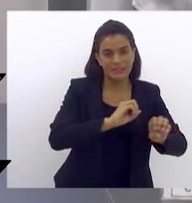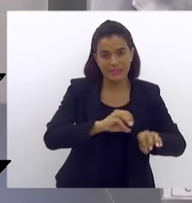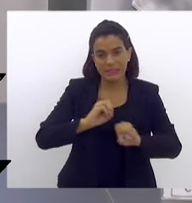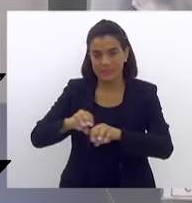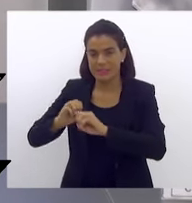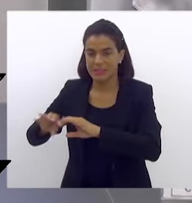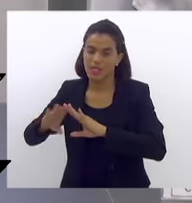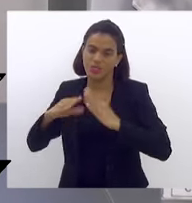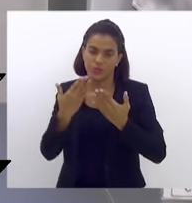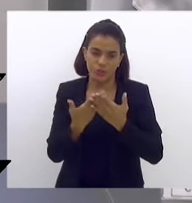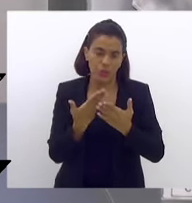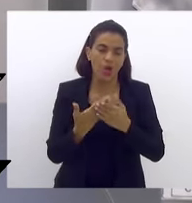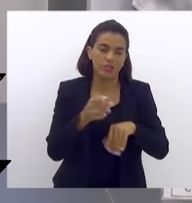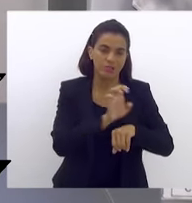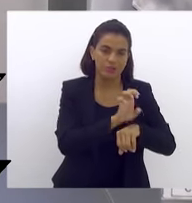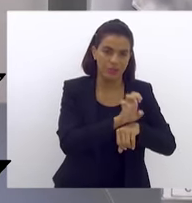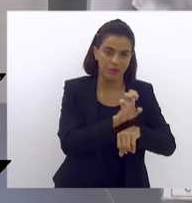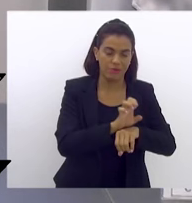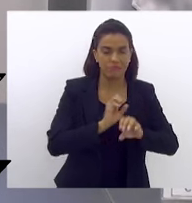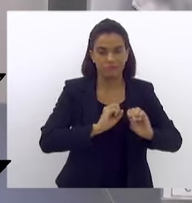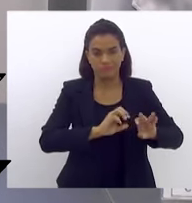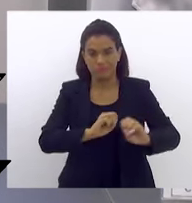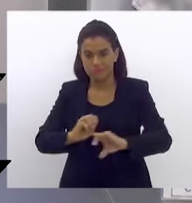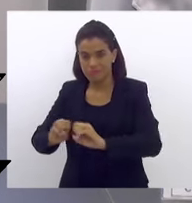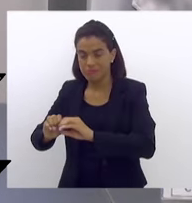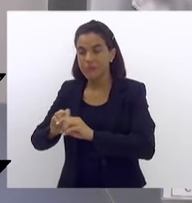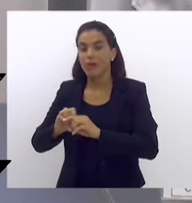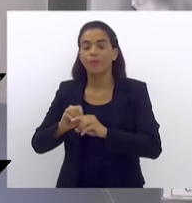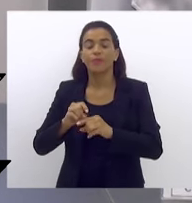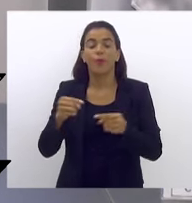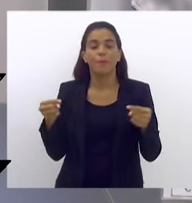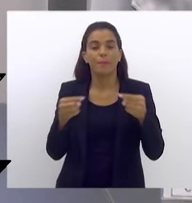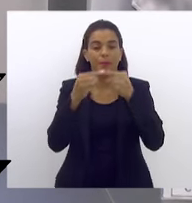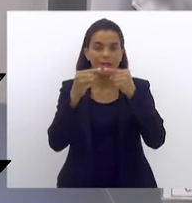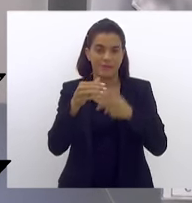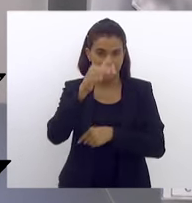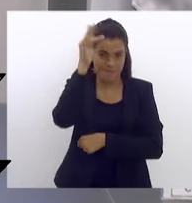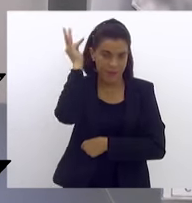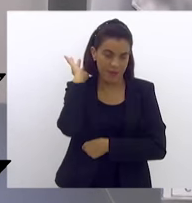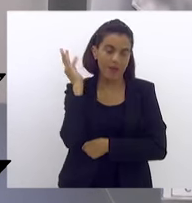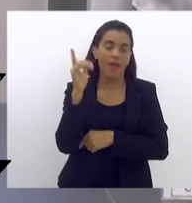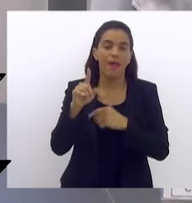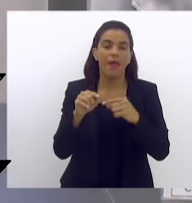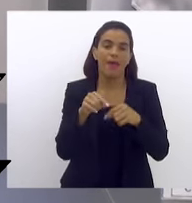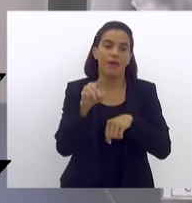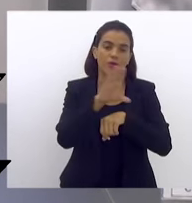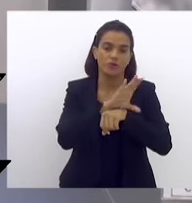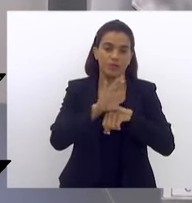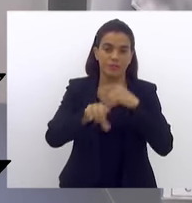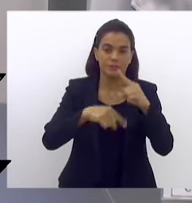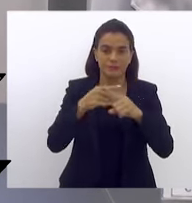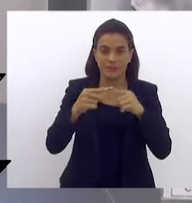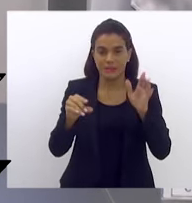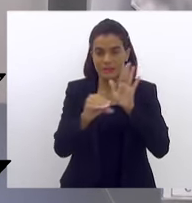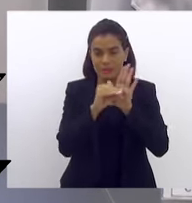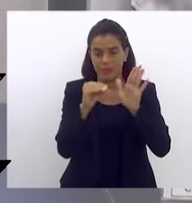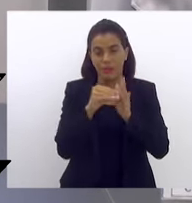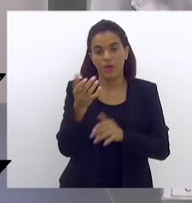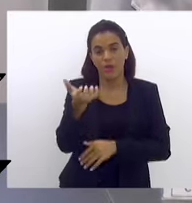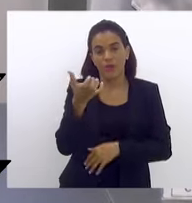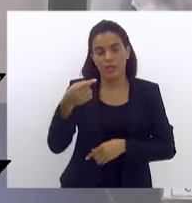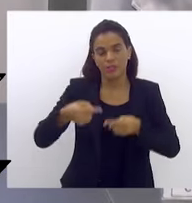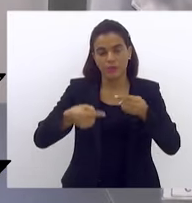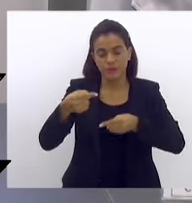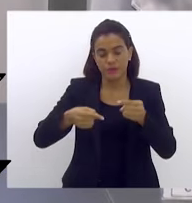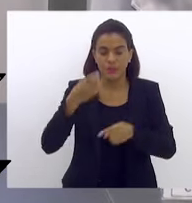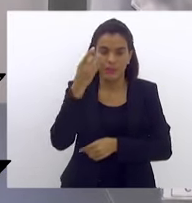Janeiro o parecer do deputado Fred Pacheco é pela constitucionalidade com emendas em discussão para discutir para